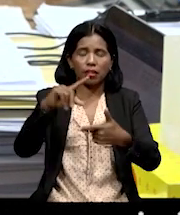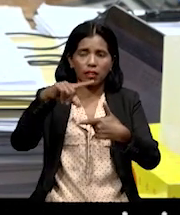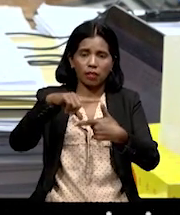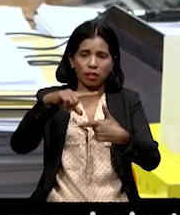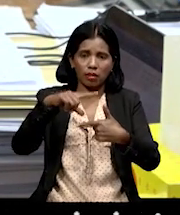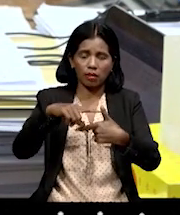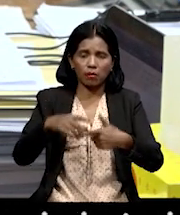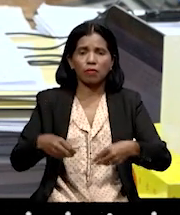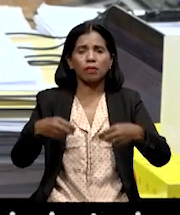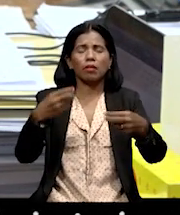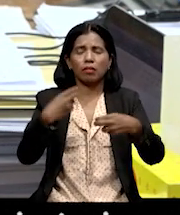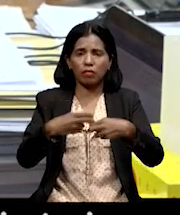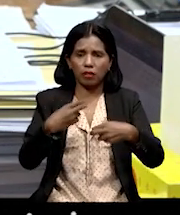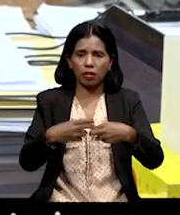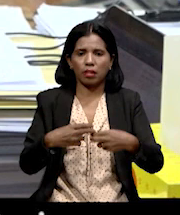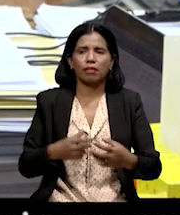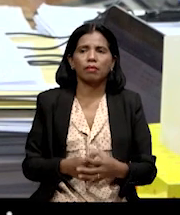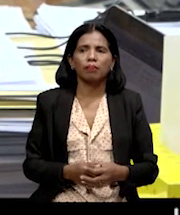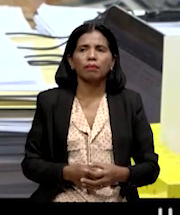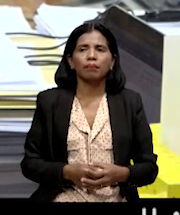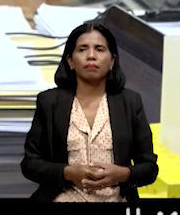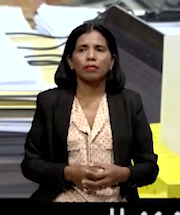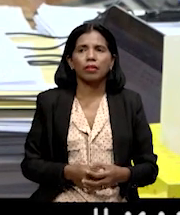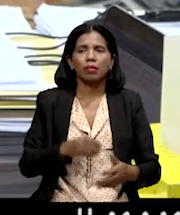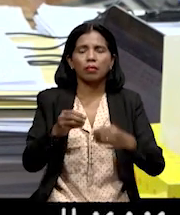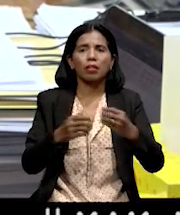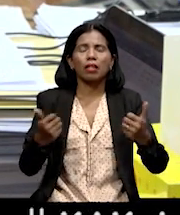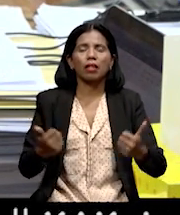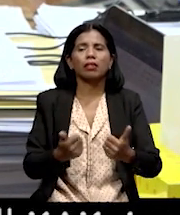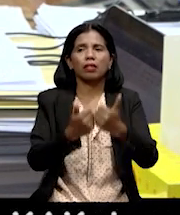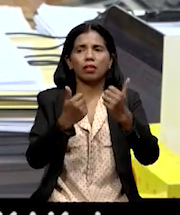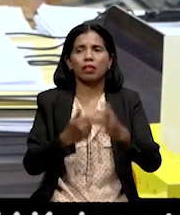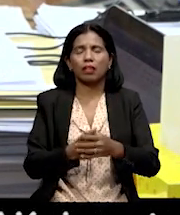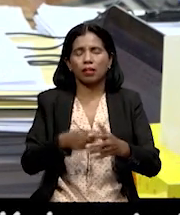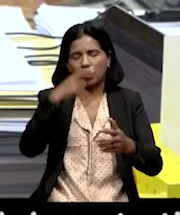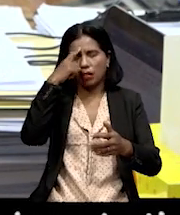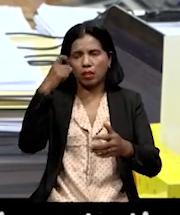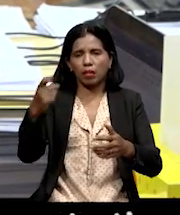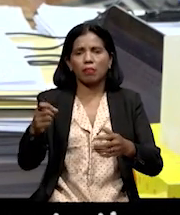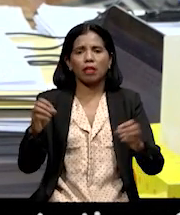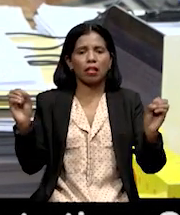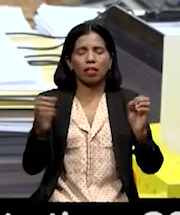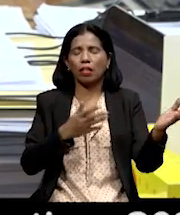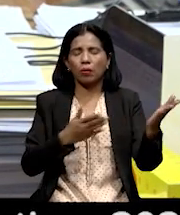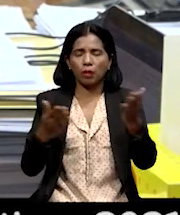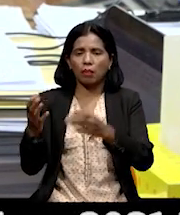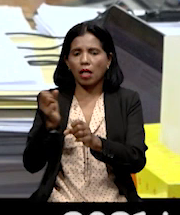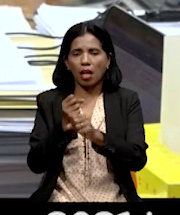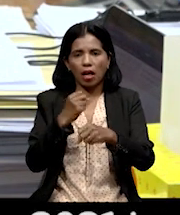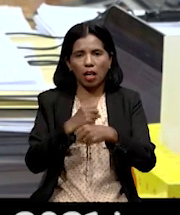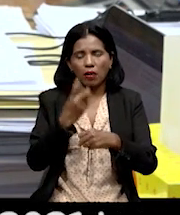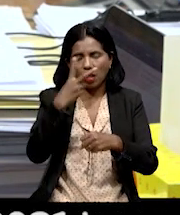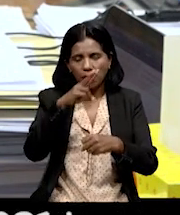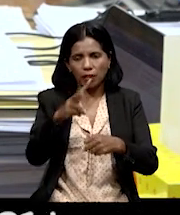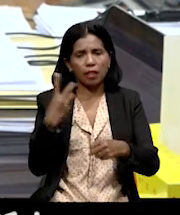limar, Bahia acidente Cerné. Tamba viatura Cerné lá lori ba halo inspeção. E tal